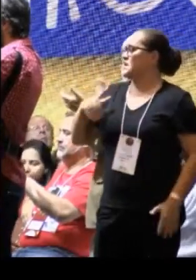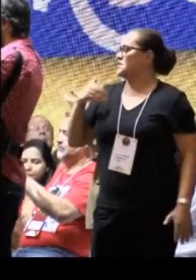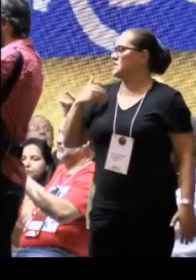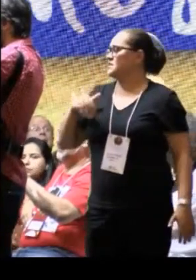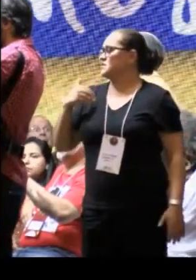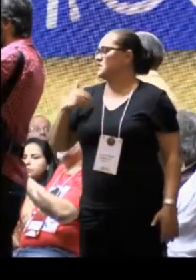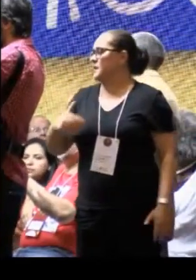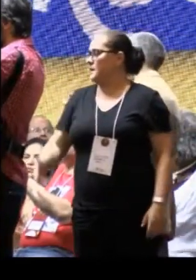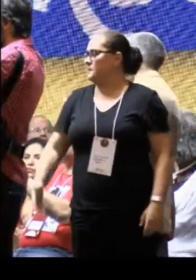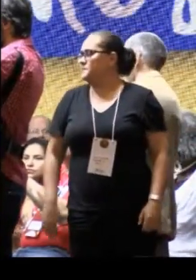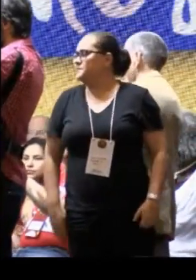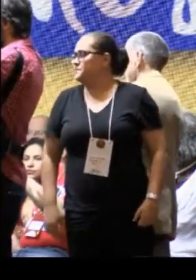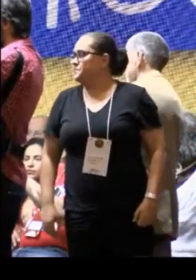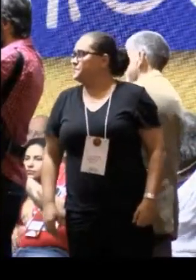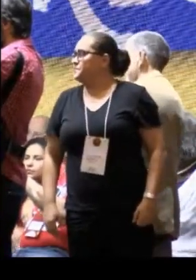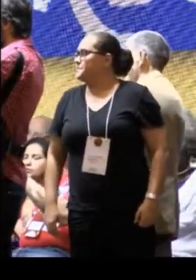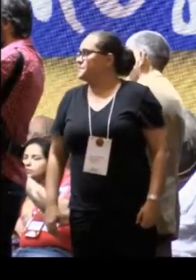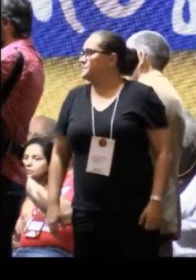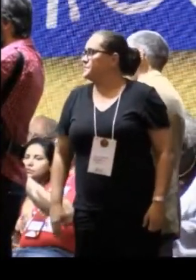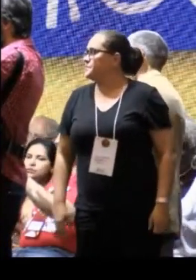Argentina.